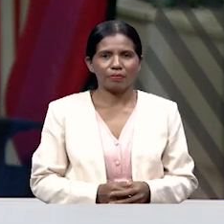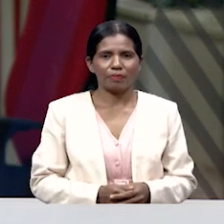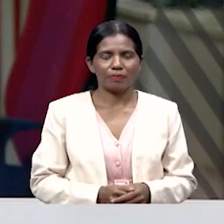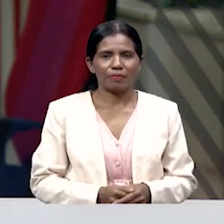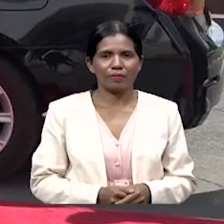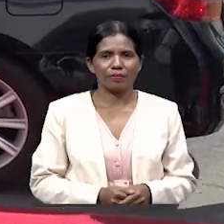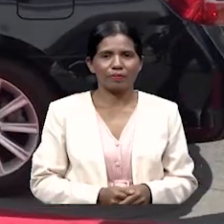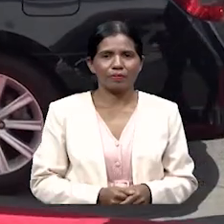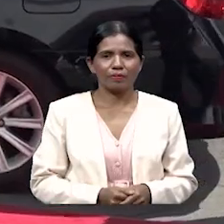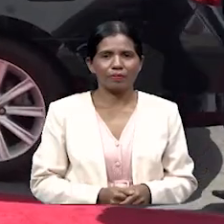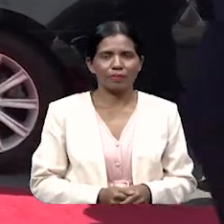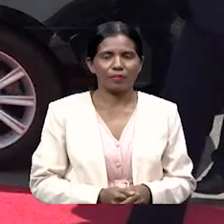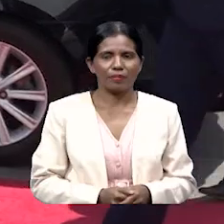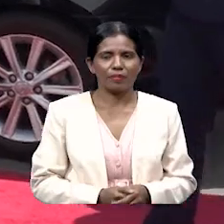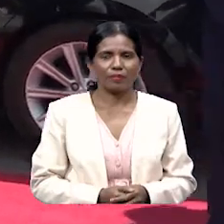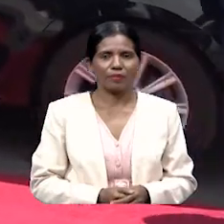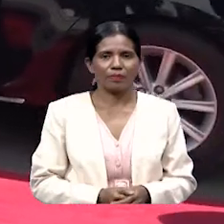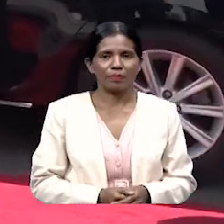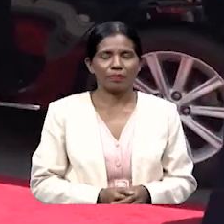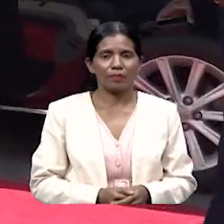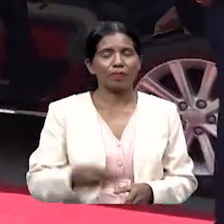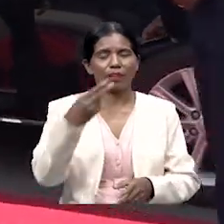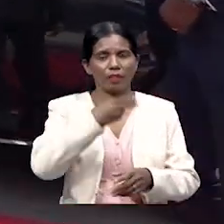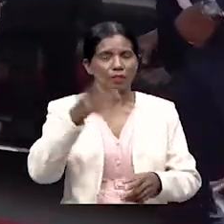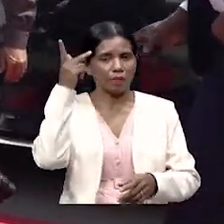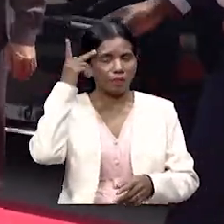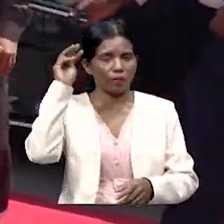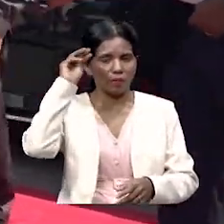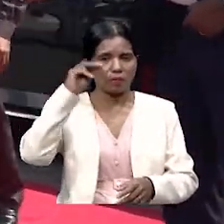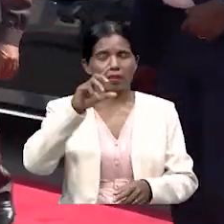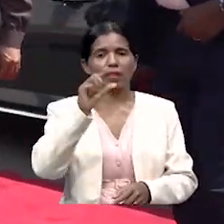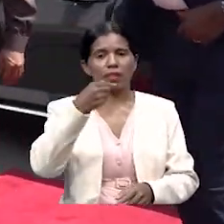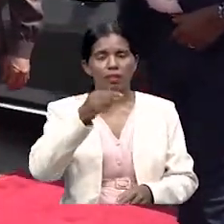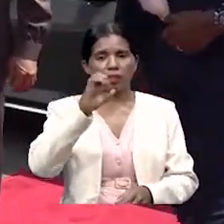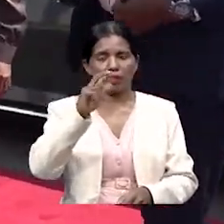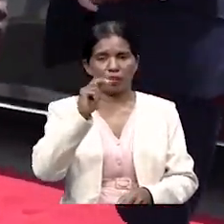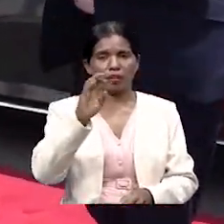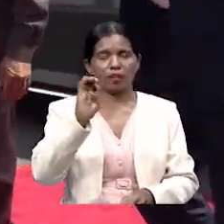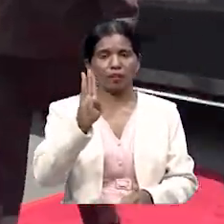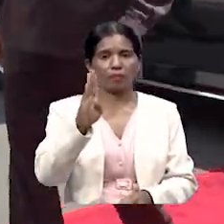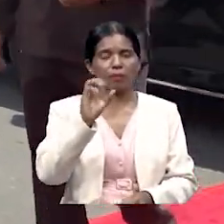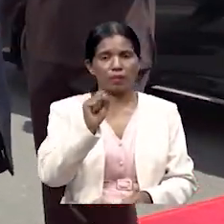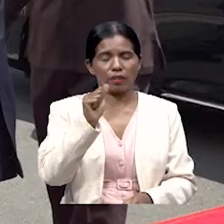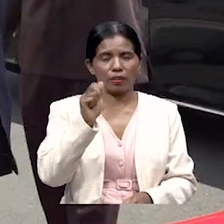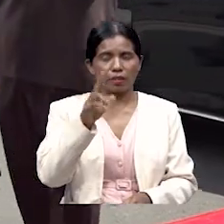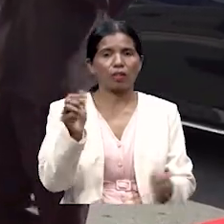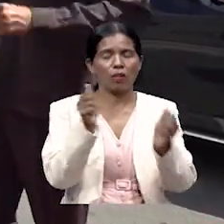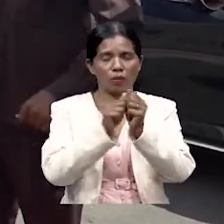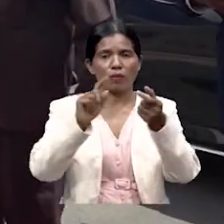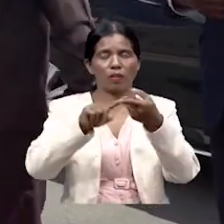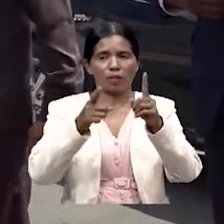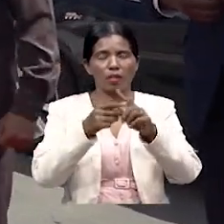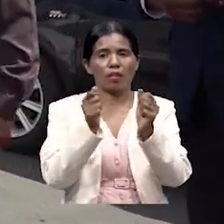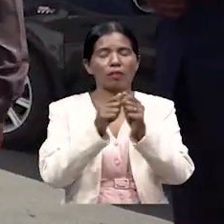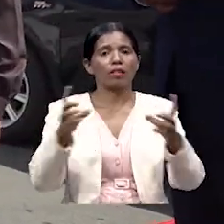E aí a quinta né primeiro-ministro da guiné-bissau nogometna bianconi homólogo relacionam